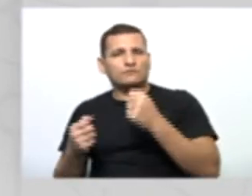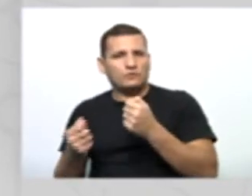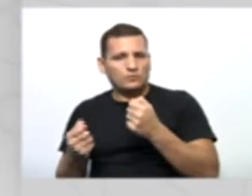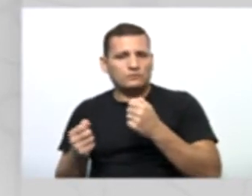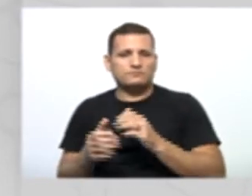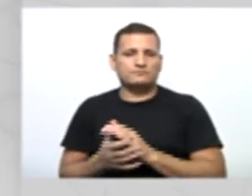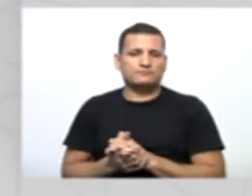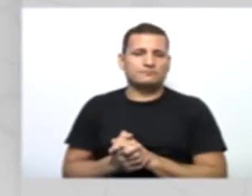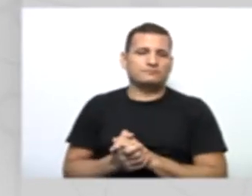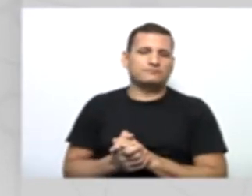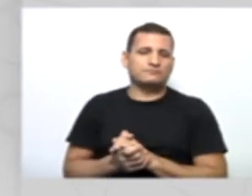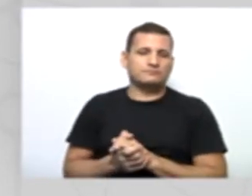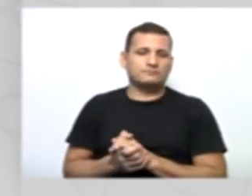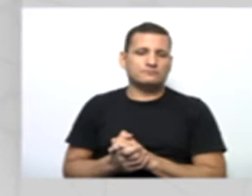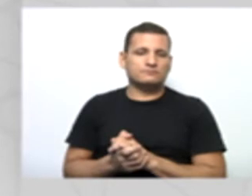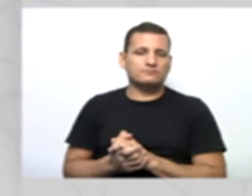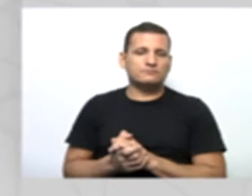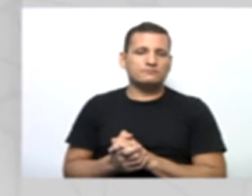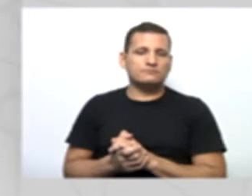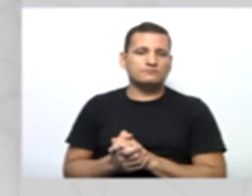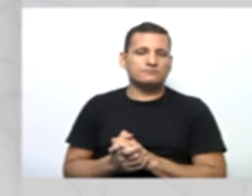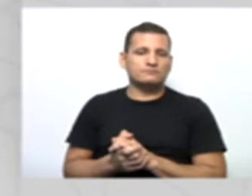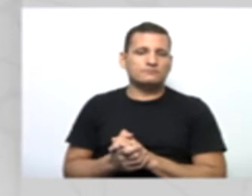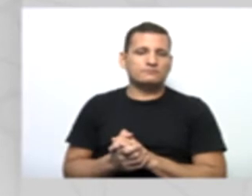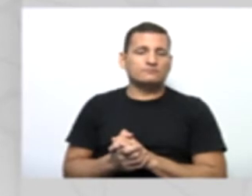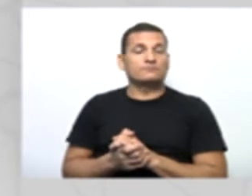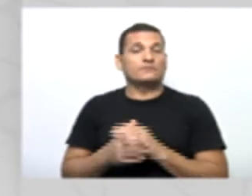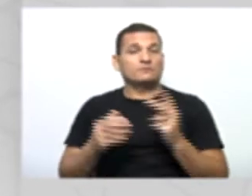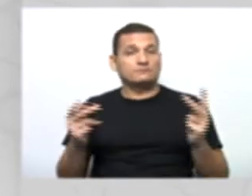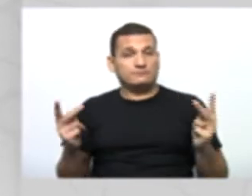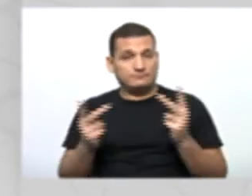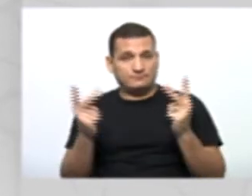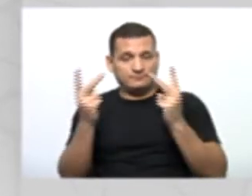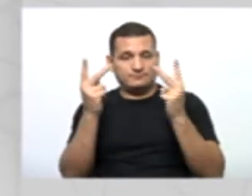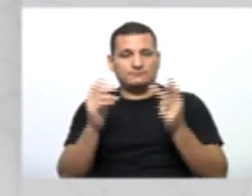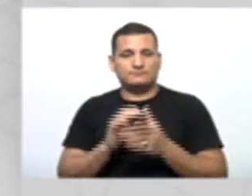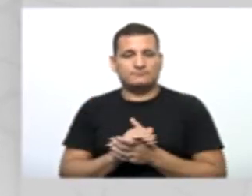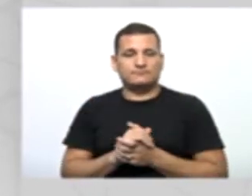E por fim, nós temos as virtudes